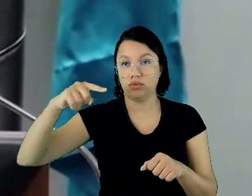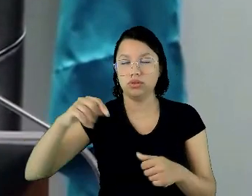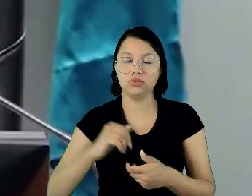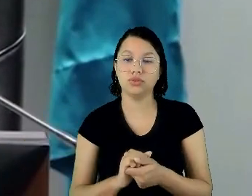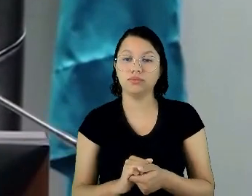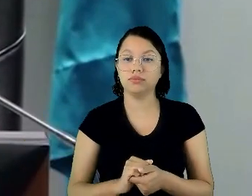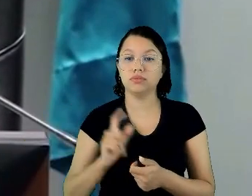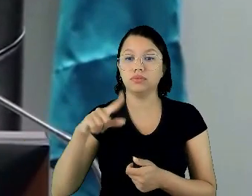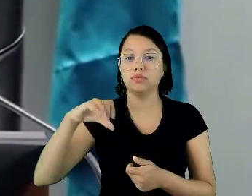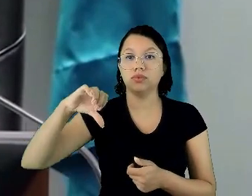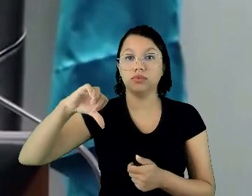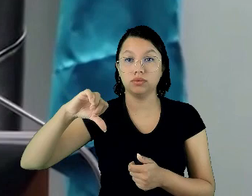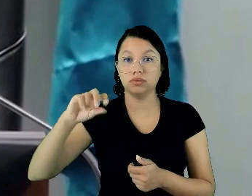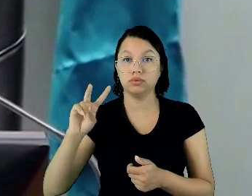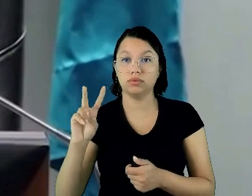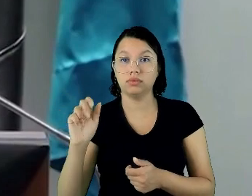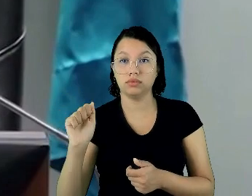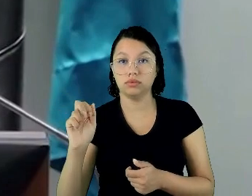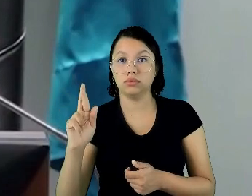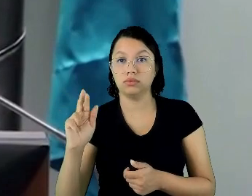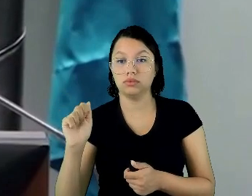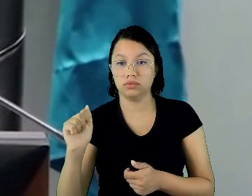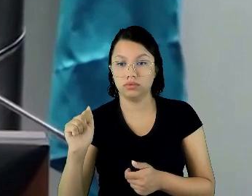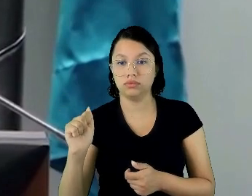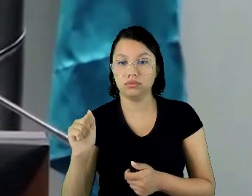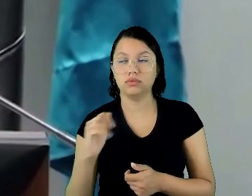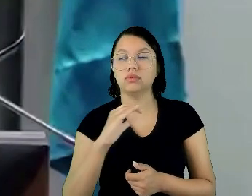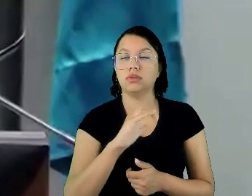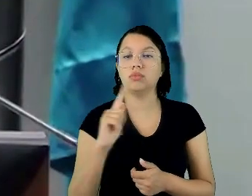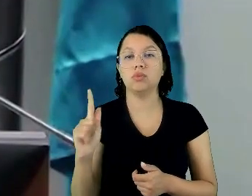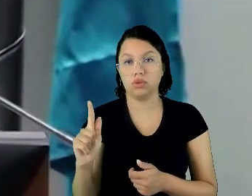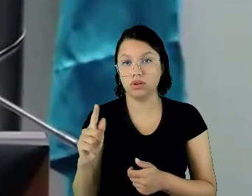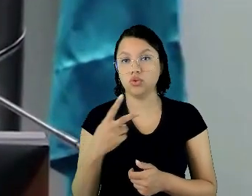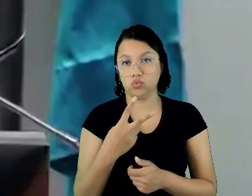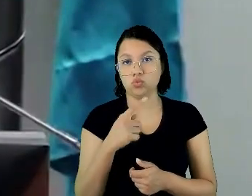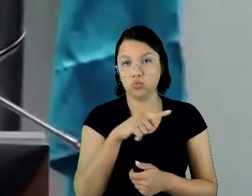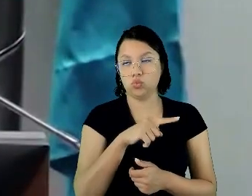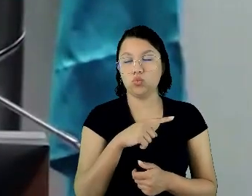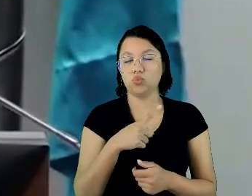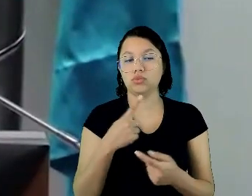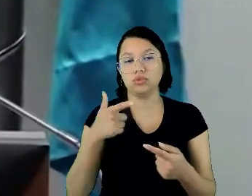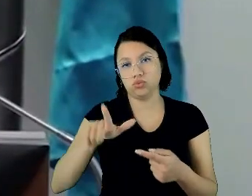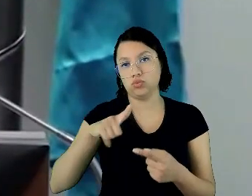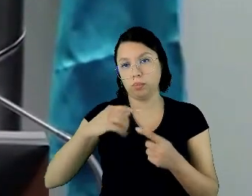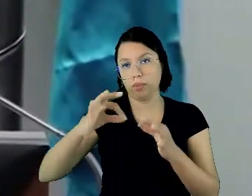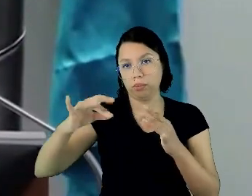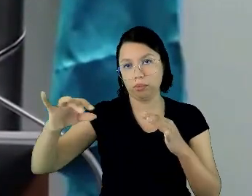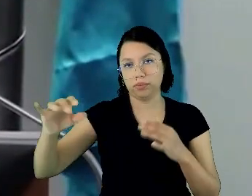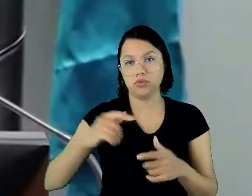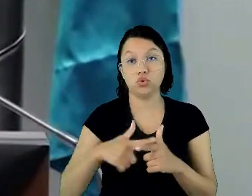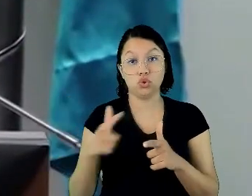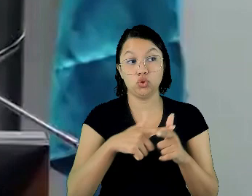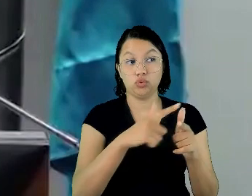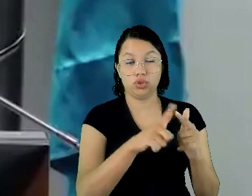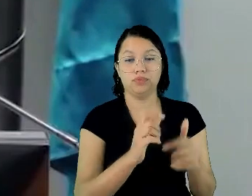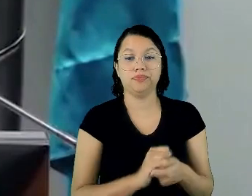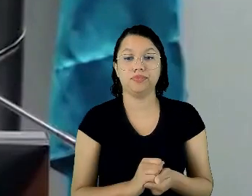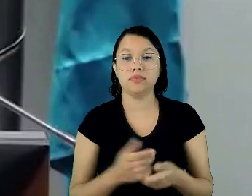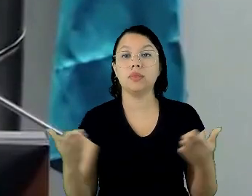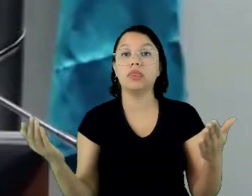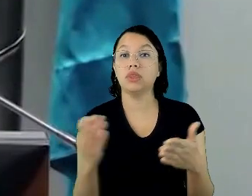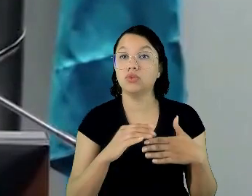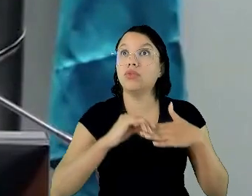Grande, né? As demais espalhadas pela rota. E aí, isto foi levado ao Conselho da Justiça